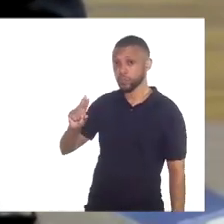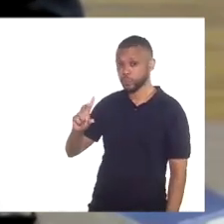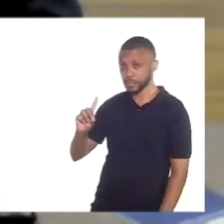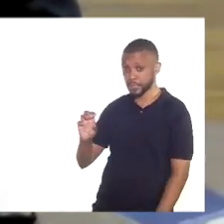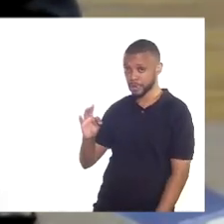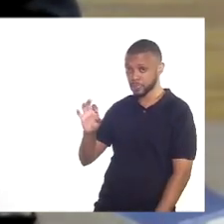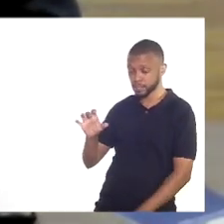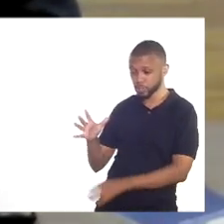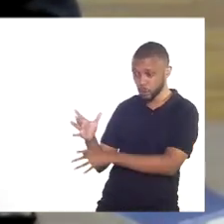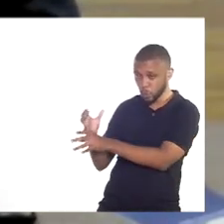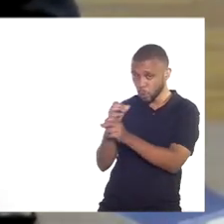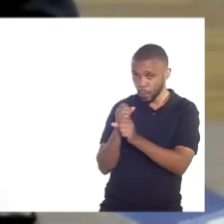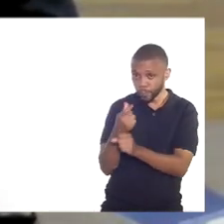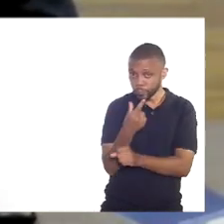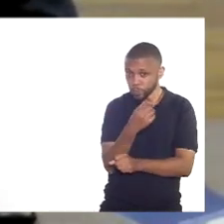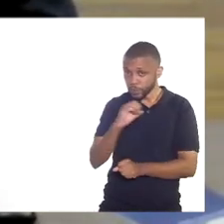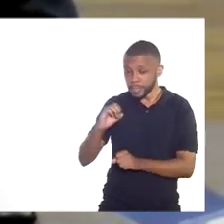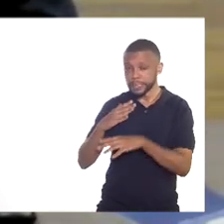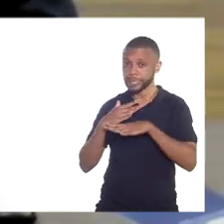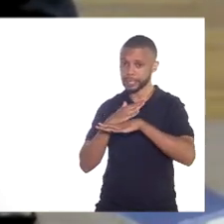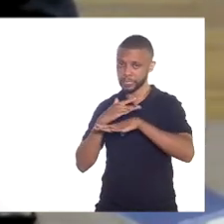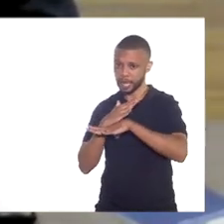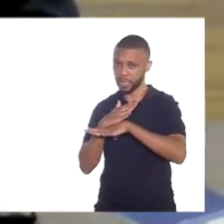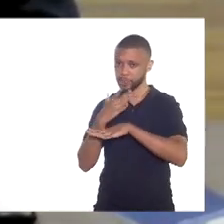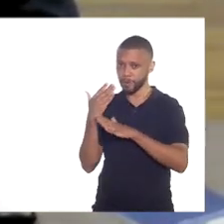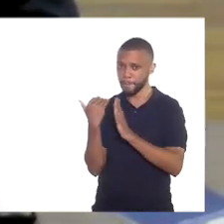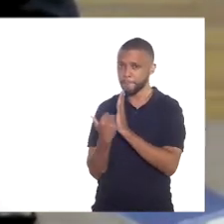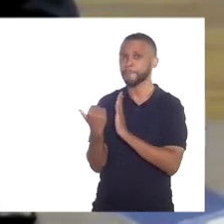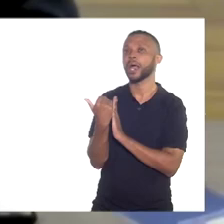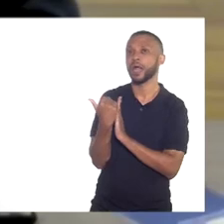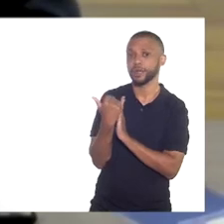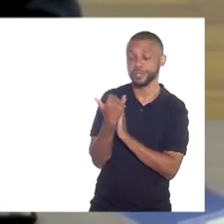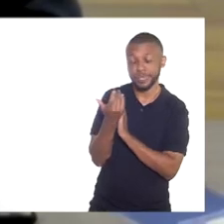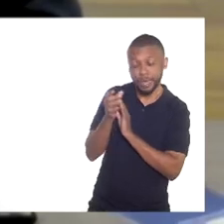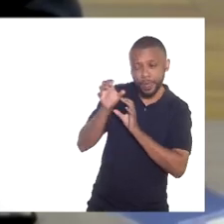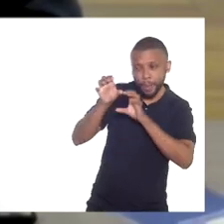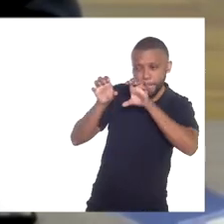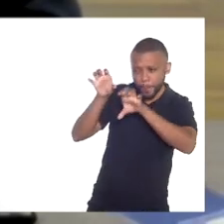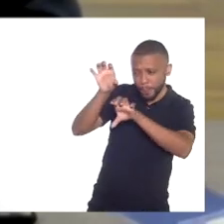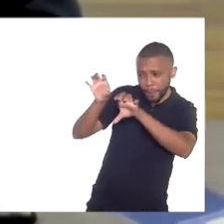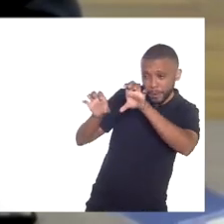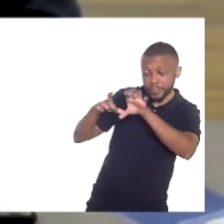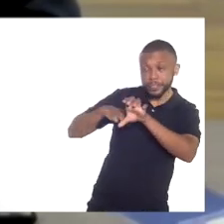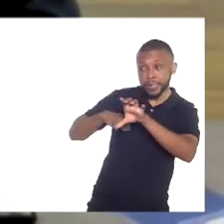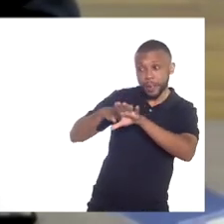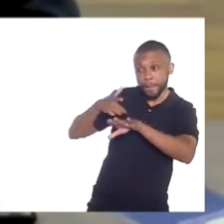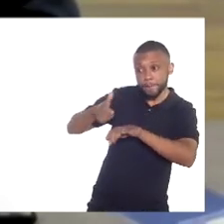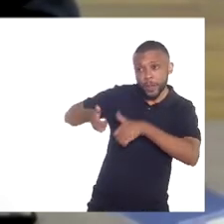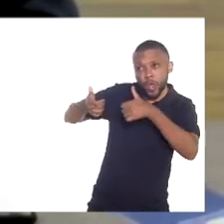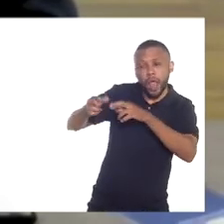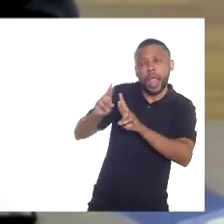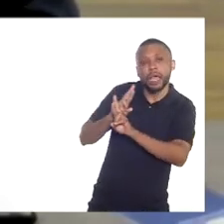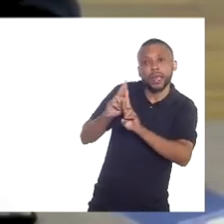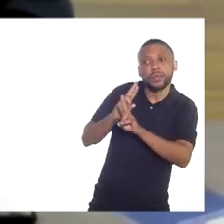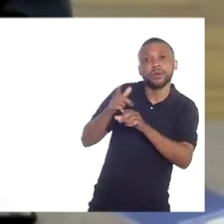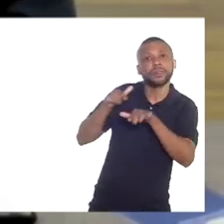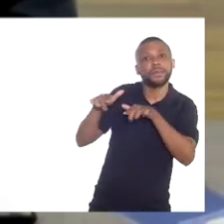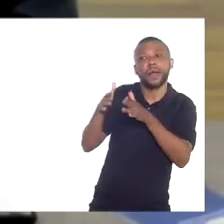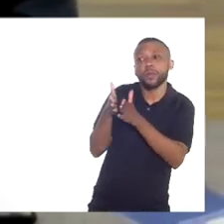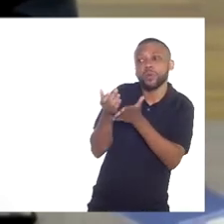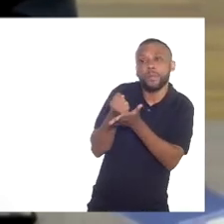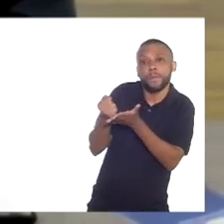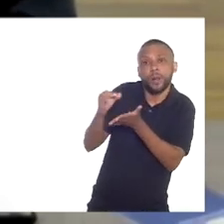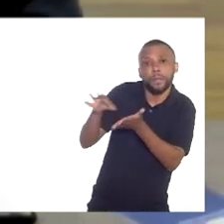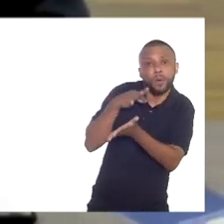de 200 cidades, um pouco mais. Dessas, as que têm a melhor relação emprego com carteira assinada à população, das 10, 4